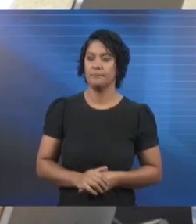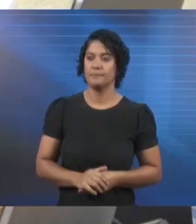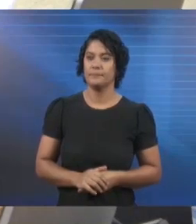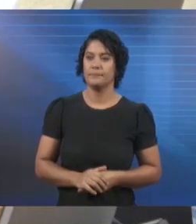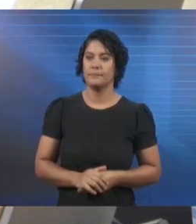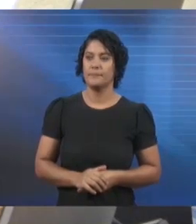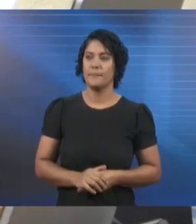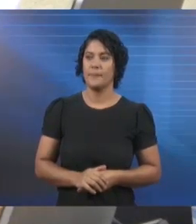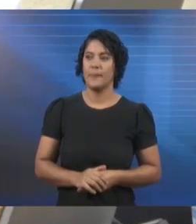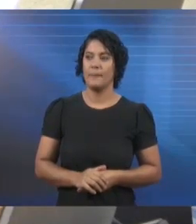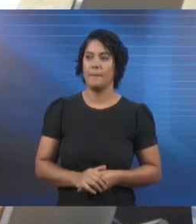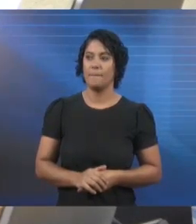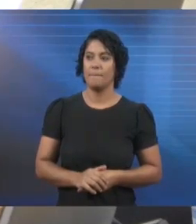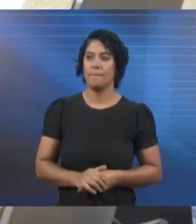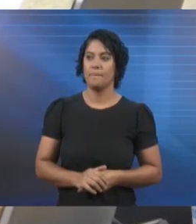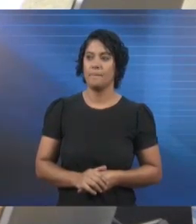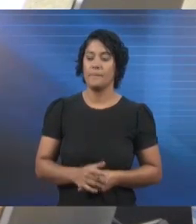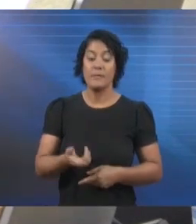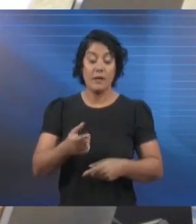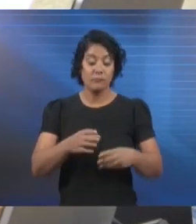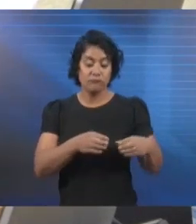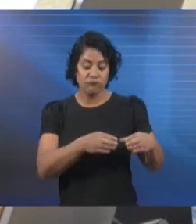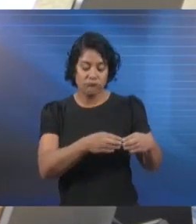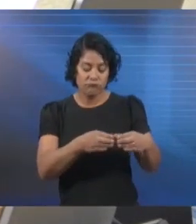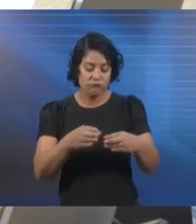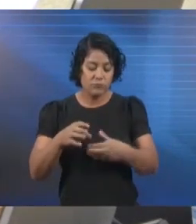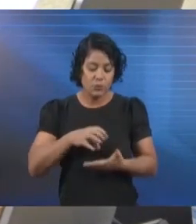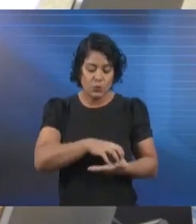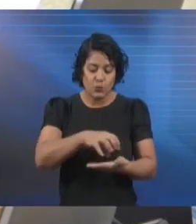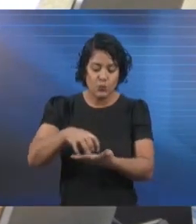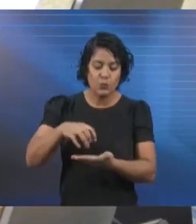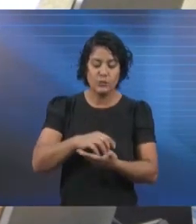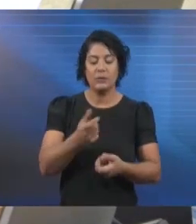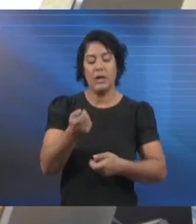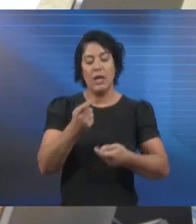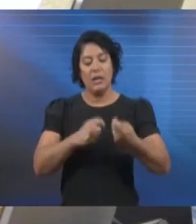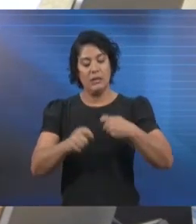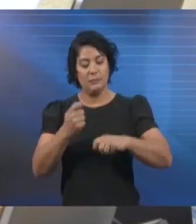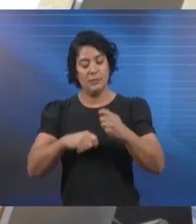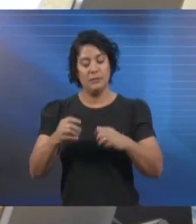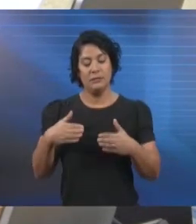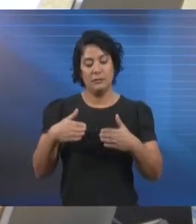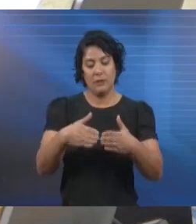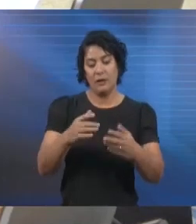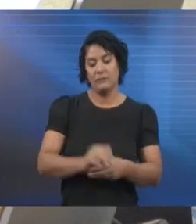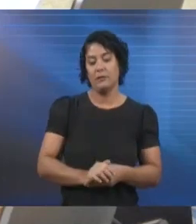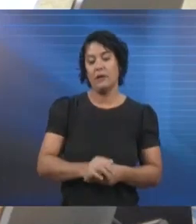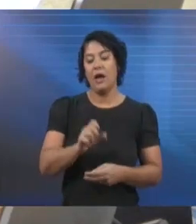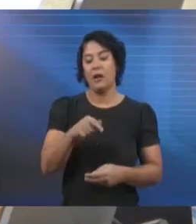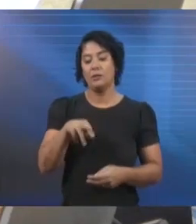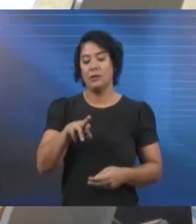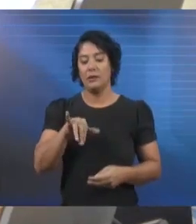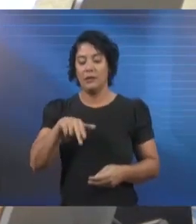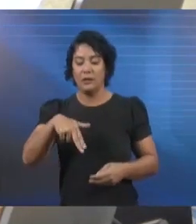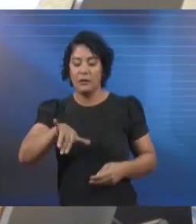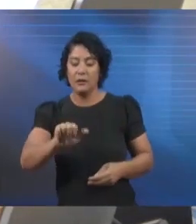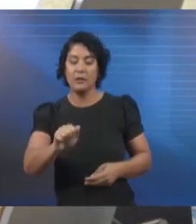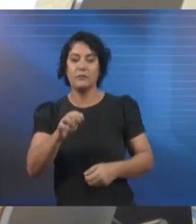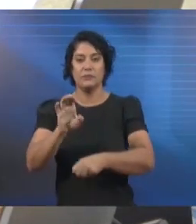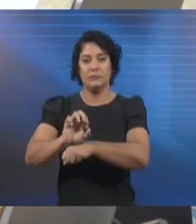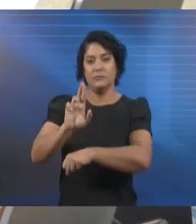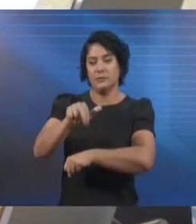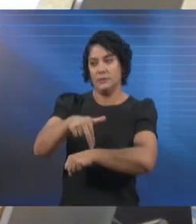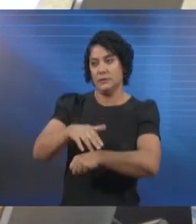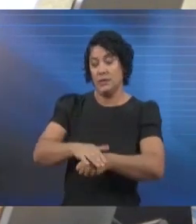eh institui no âmbito dos órgãos e entidades de administração direta e de autarquia do Estado do Rio Grande do Norte o